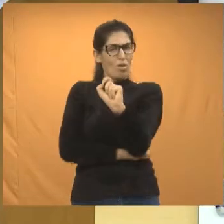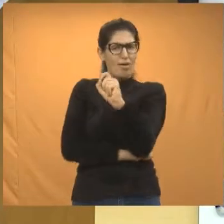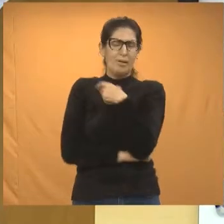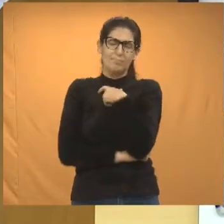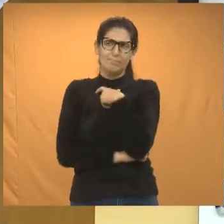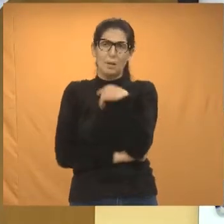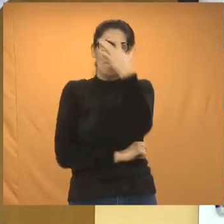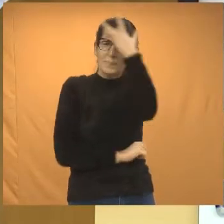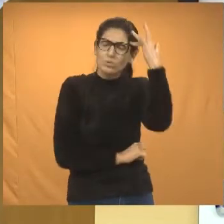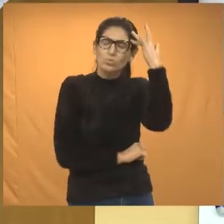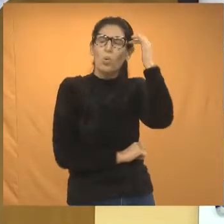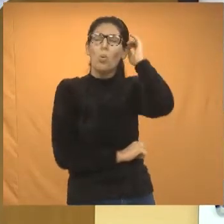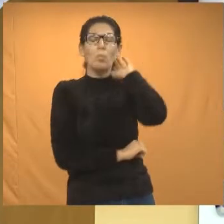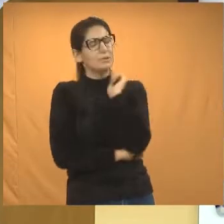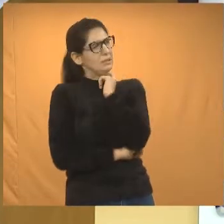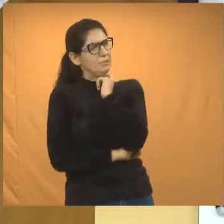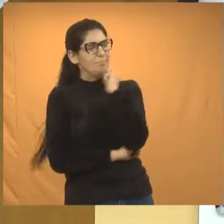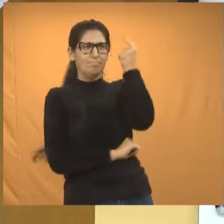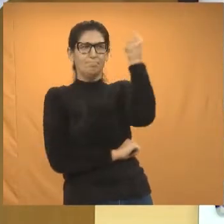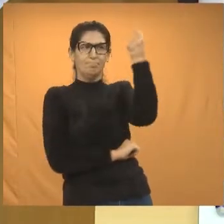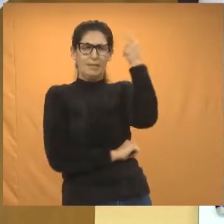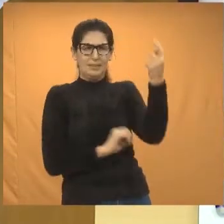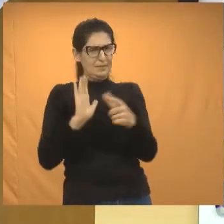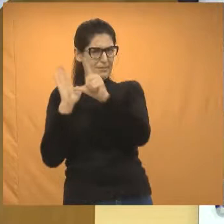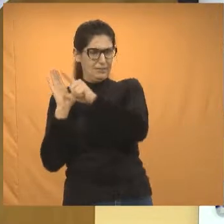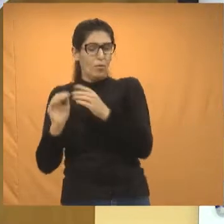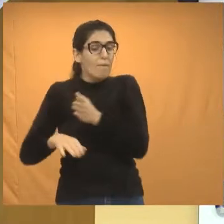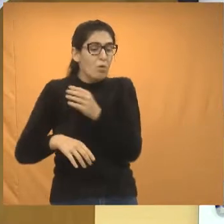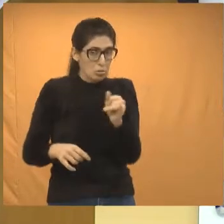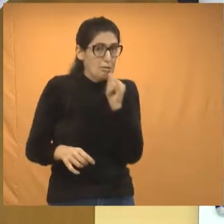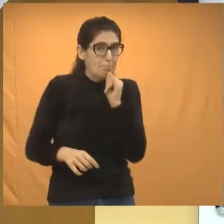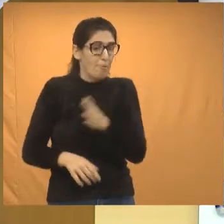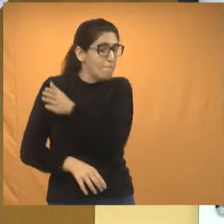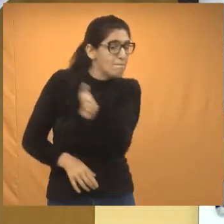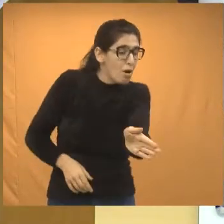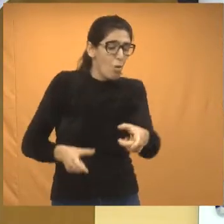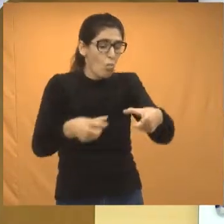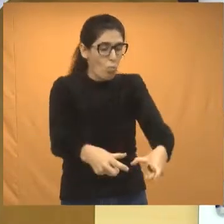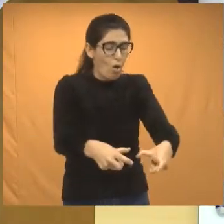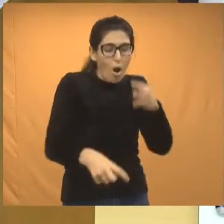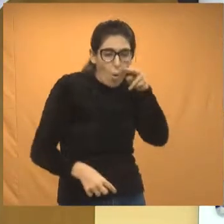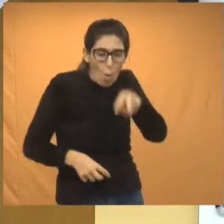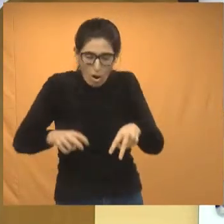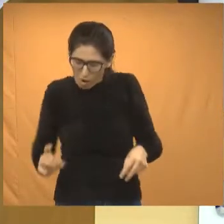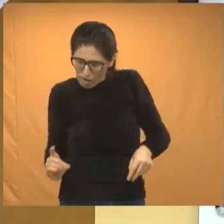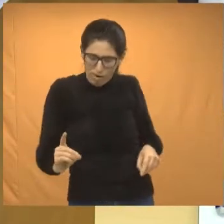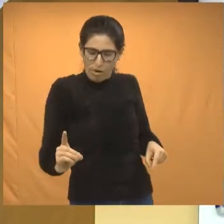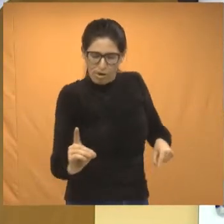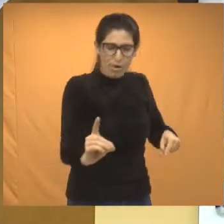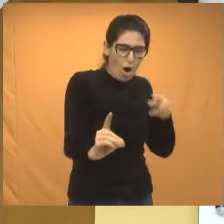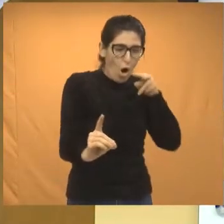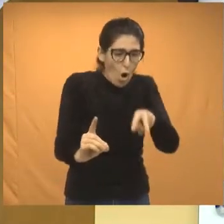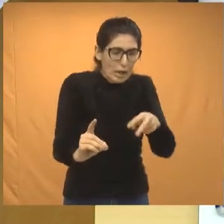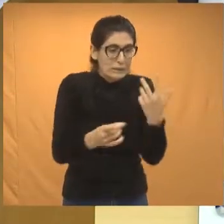as análises, porque só quem vai no local e vê o problema é que sabe que, de fato, às vezes falta bom senso. Então,